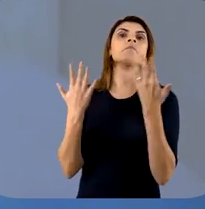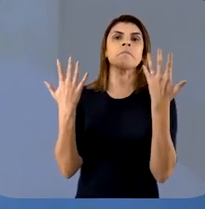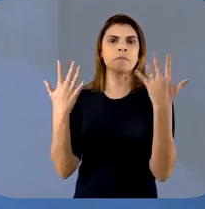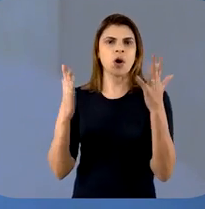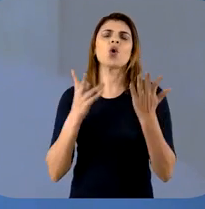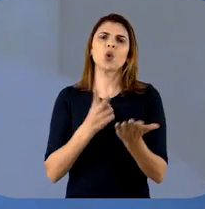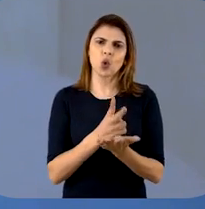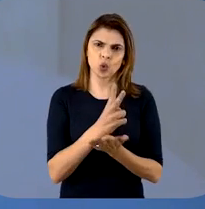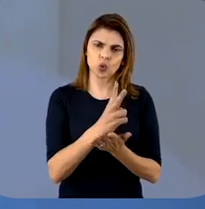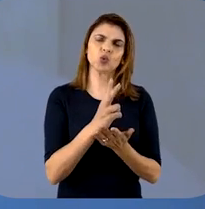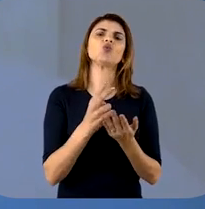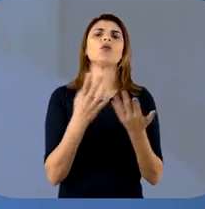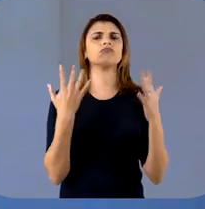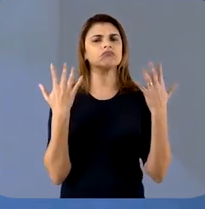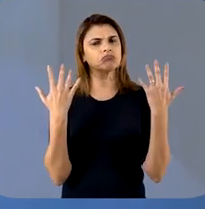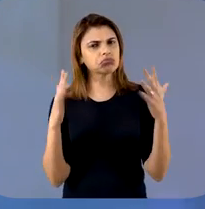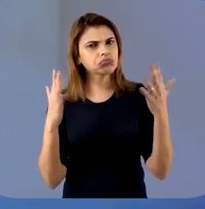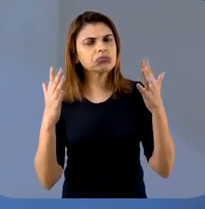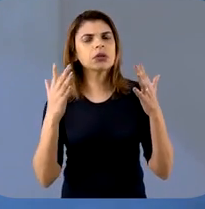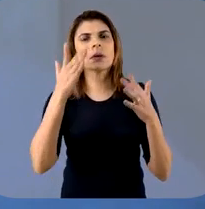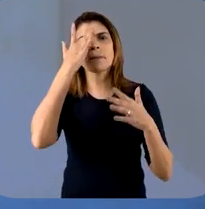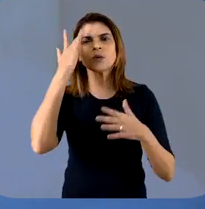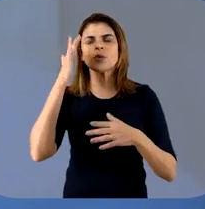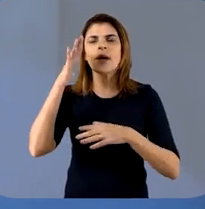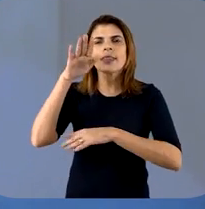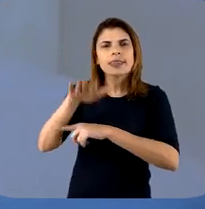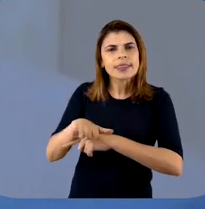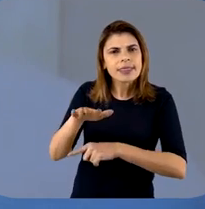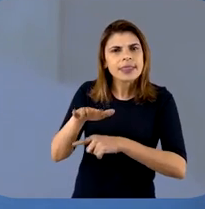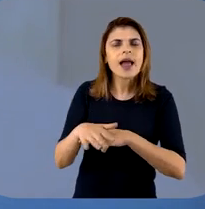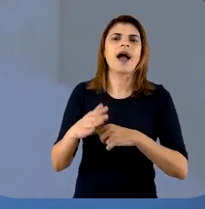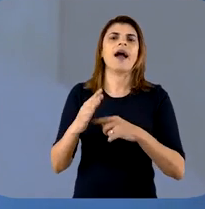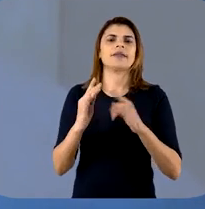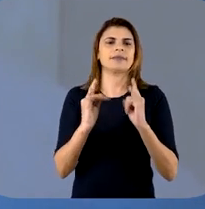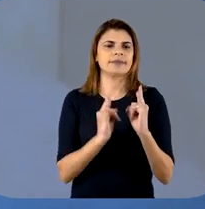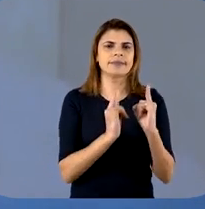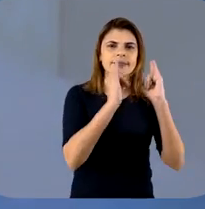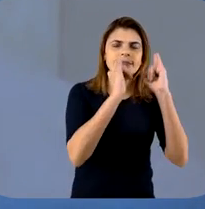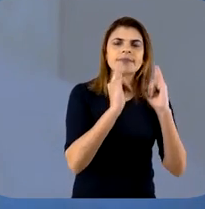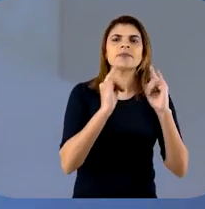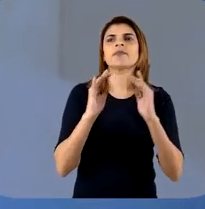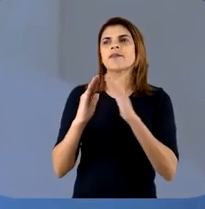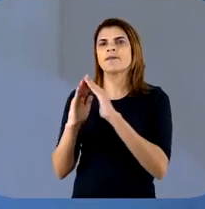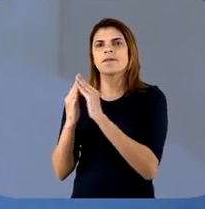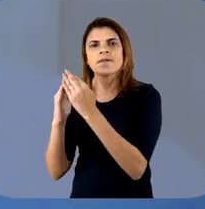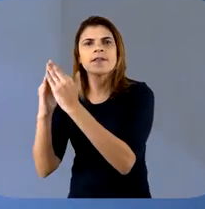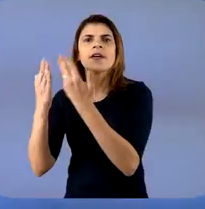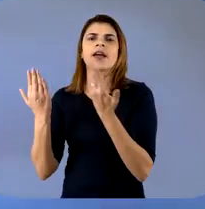continuam sendo dados ao final de tarde, nos edifícios, nas favelas,